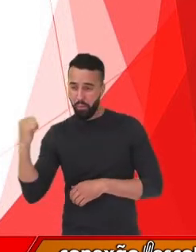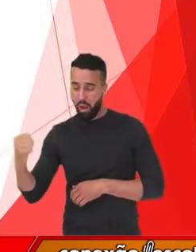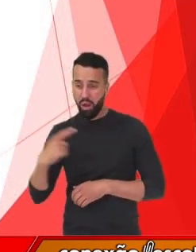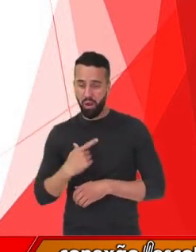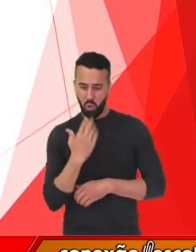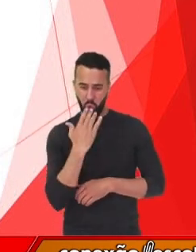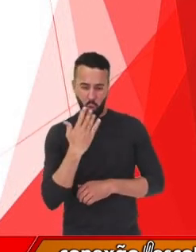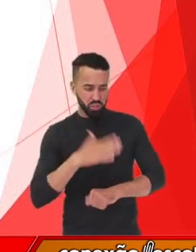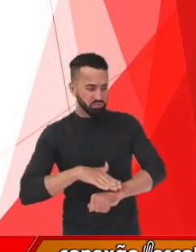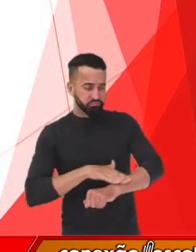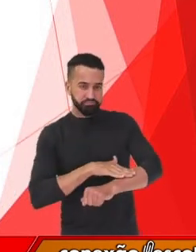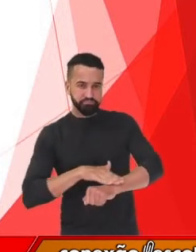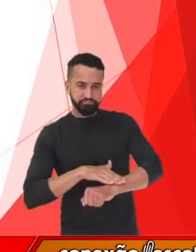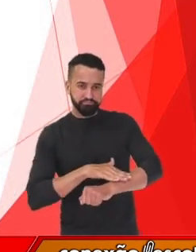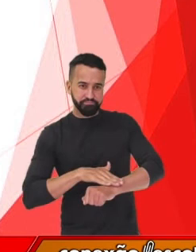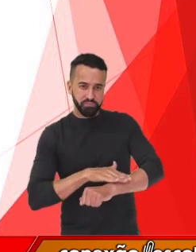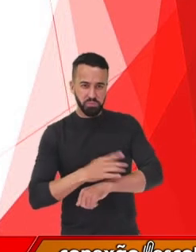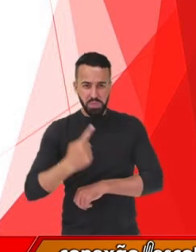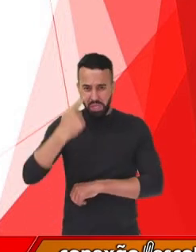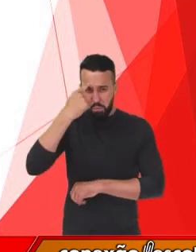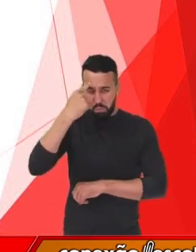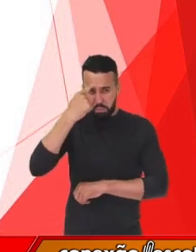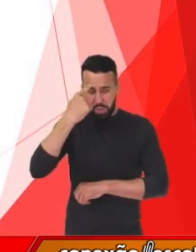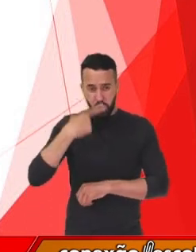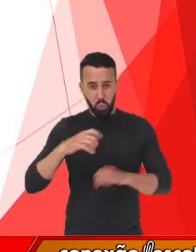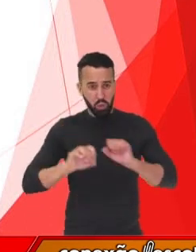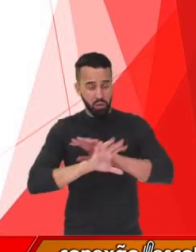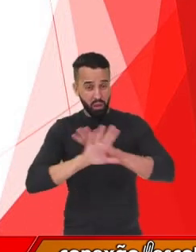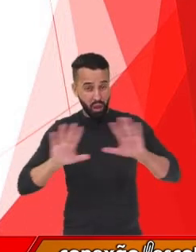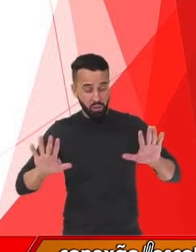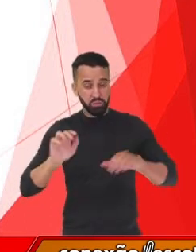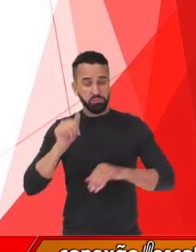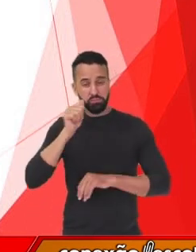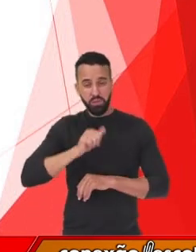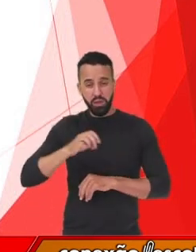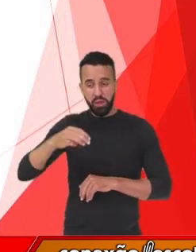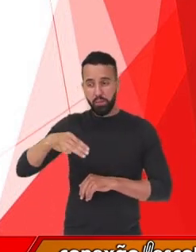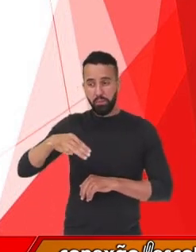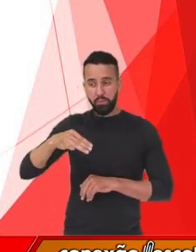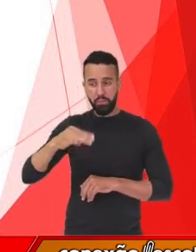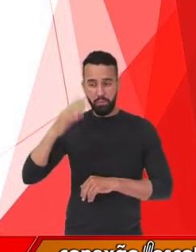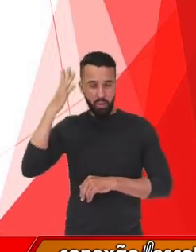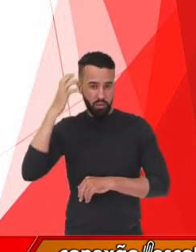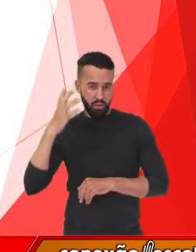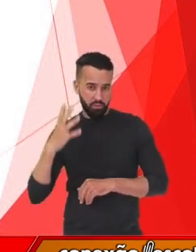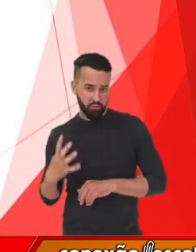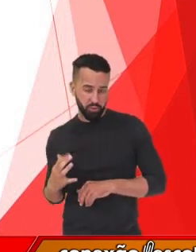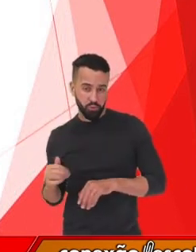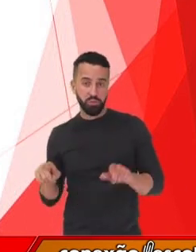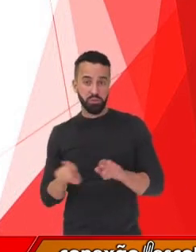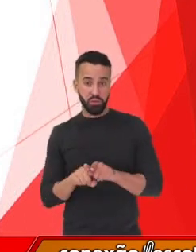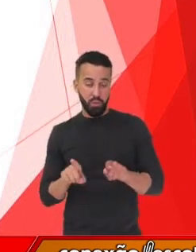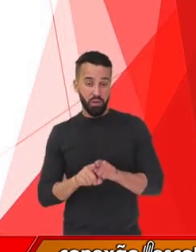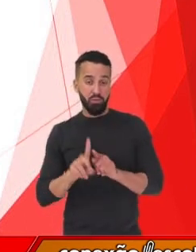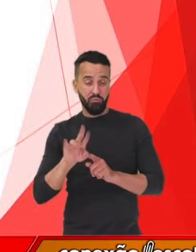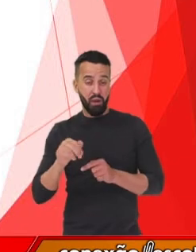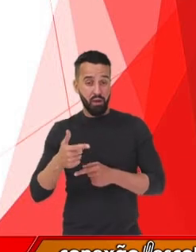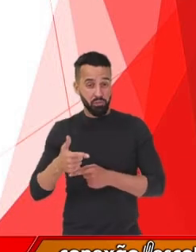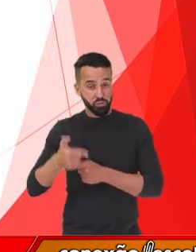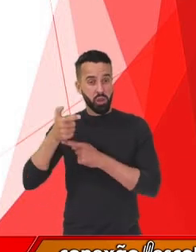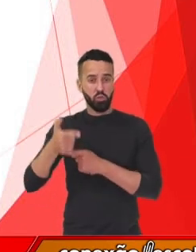de cores. Pensamentos francos e Marielles Franco atraem franco